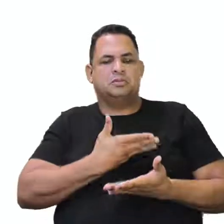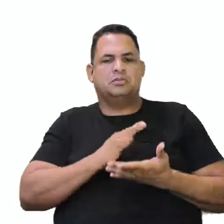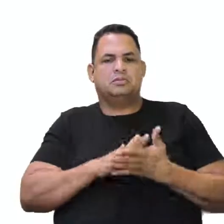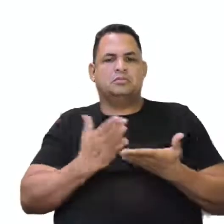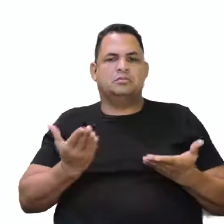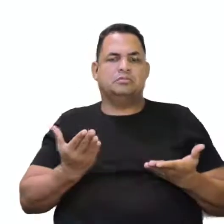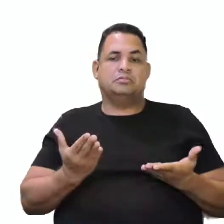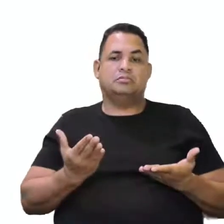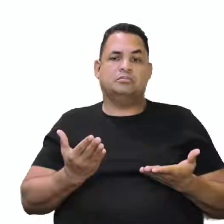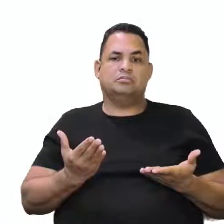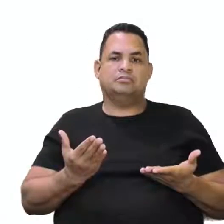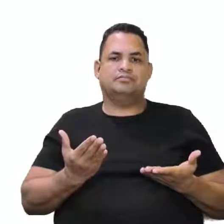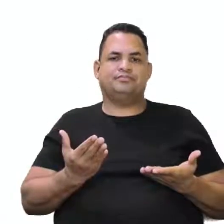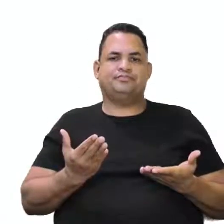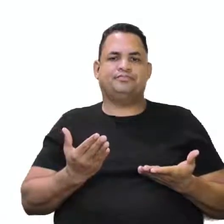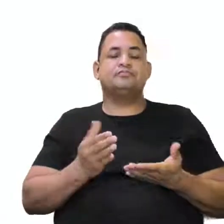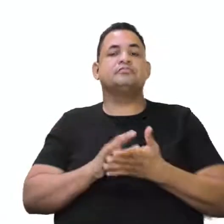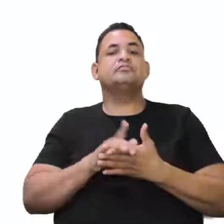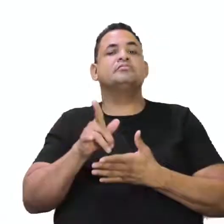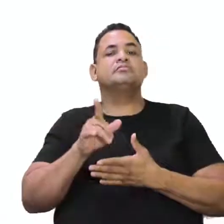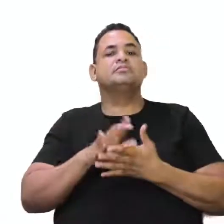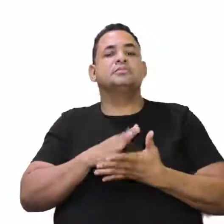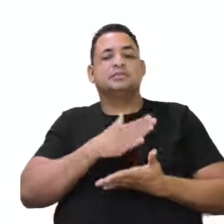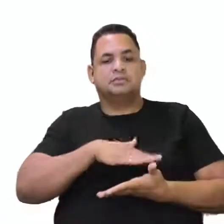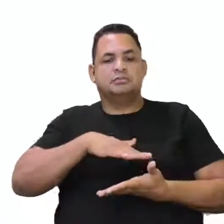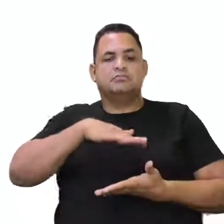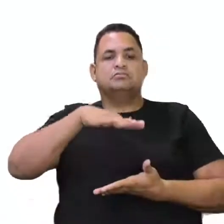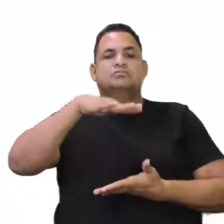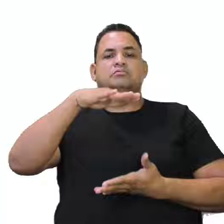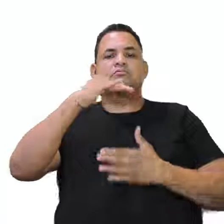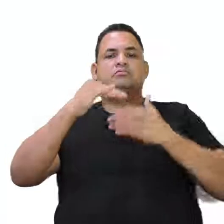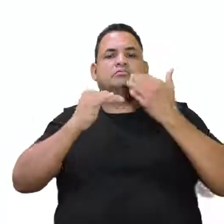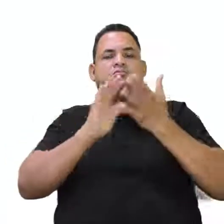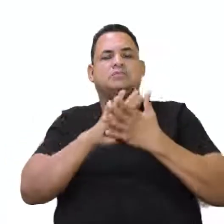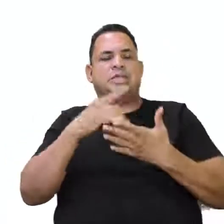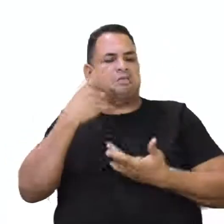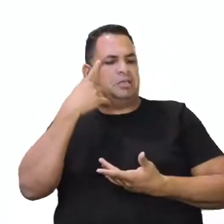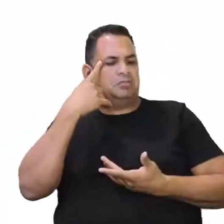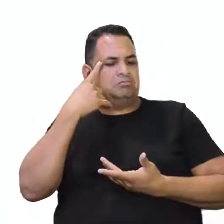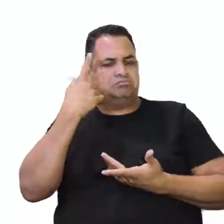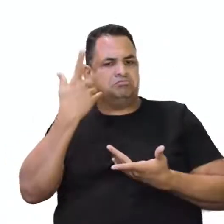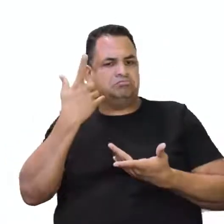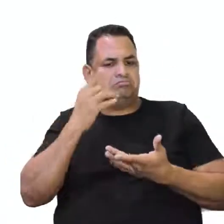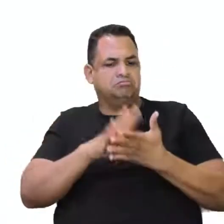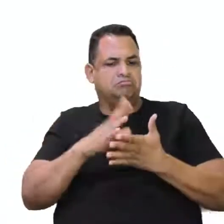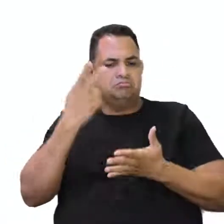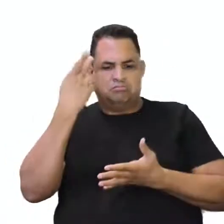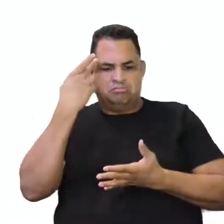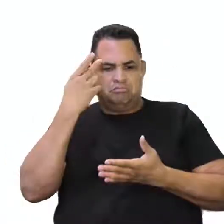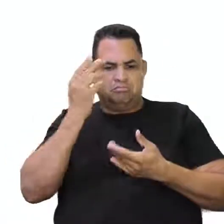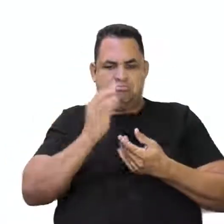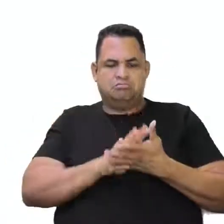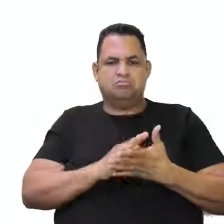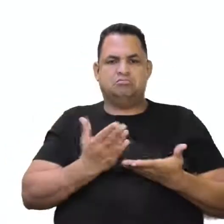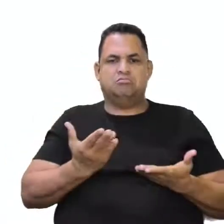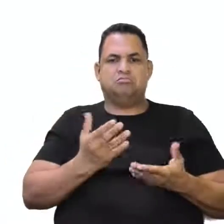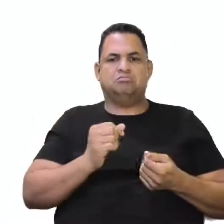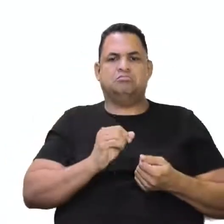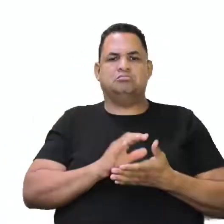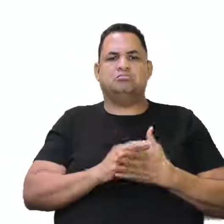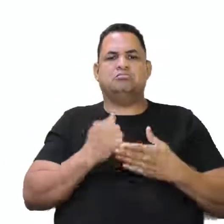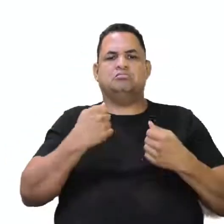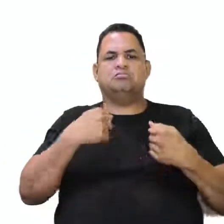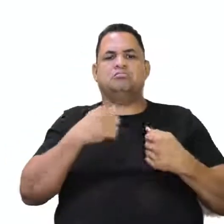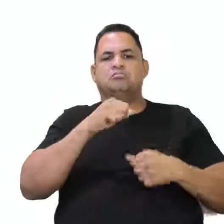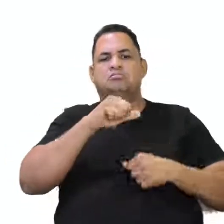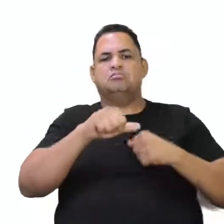Opa! E aí, você vai crescer. Vai achando que algumas coisas são muito comuns, todo mundo faz. E aí você